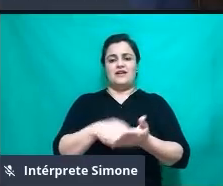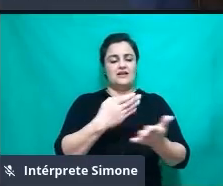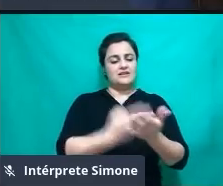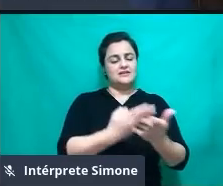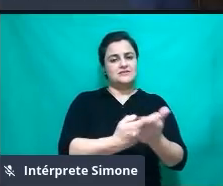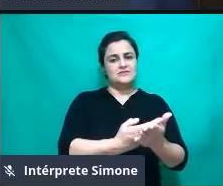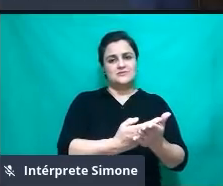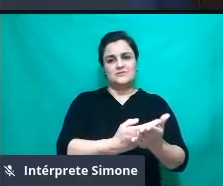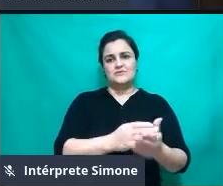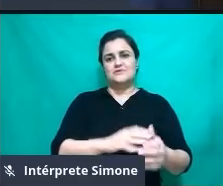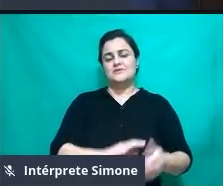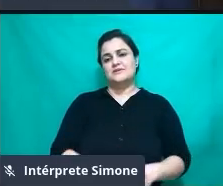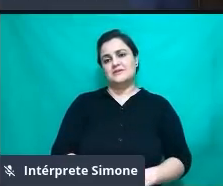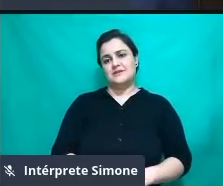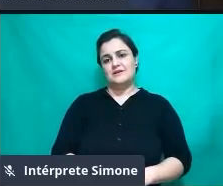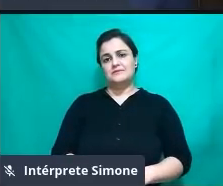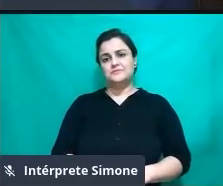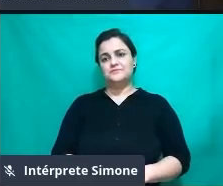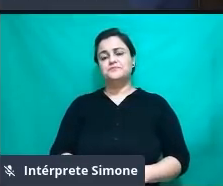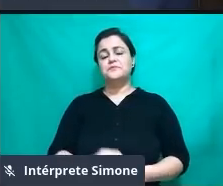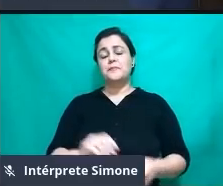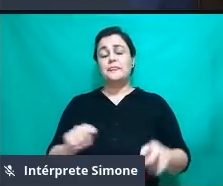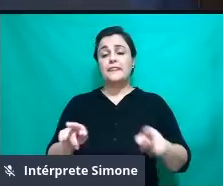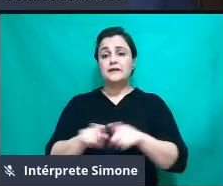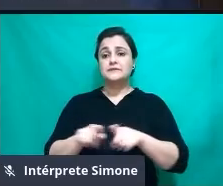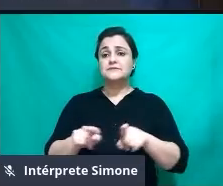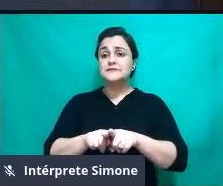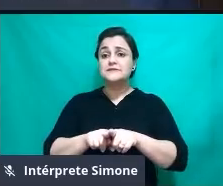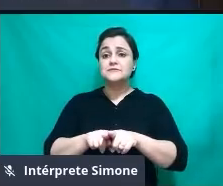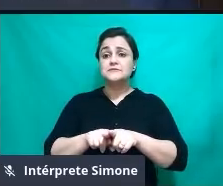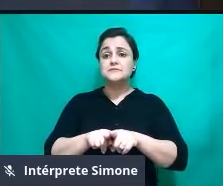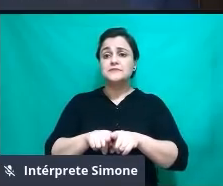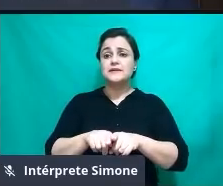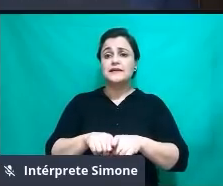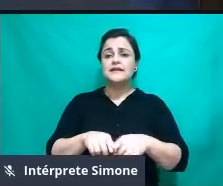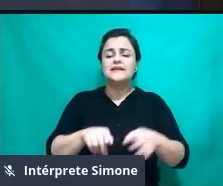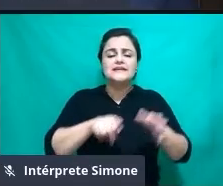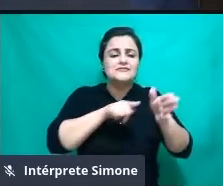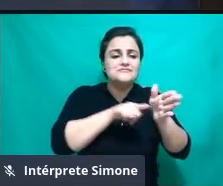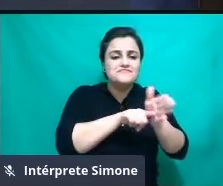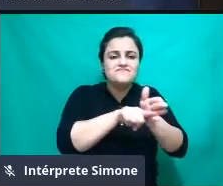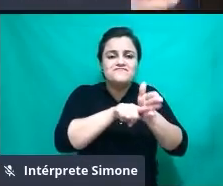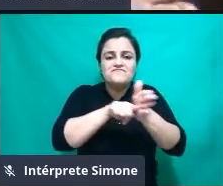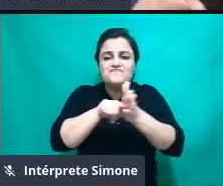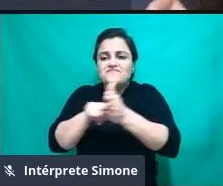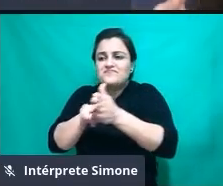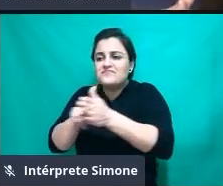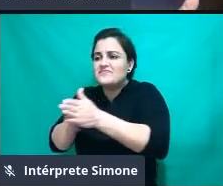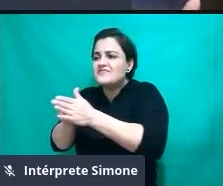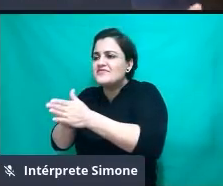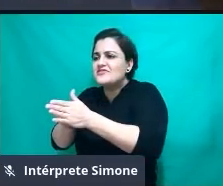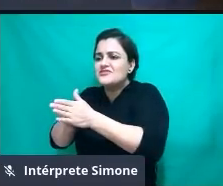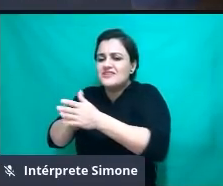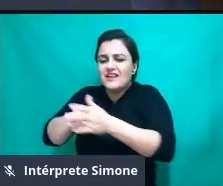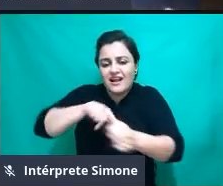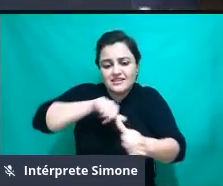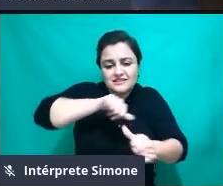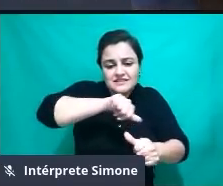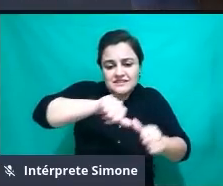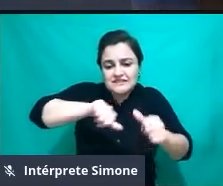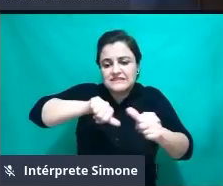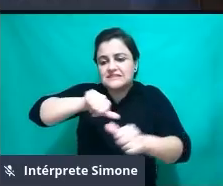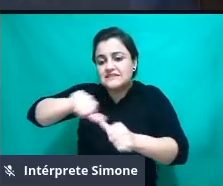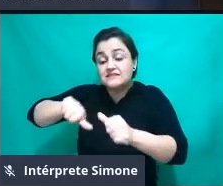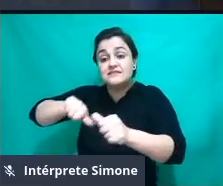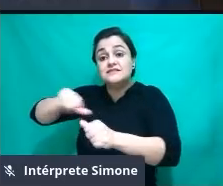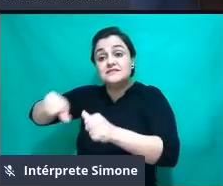conhecimento histórico construído a partir da investigação, né? Das mudanças, principalmente iniciando da sua